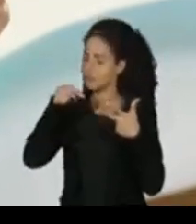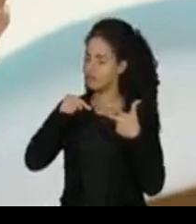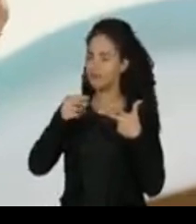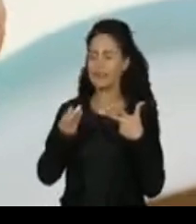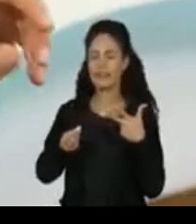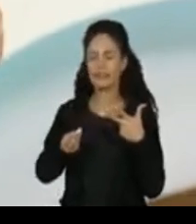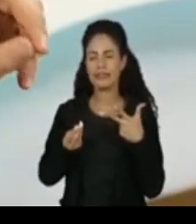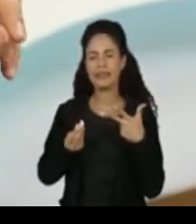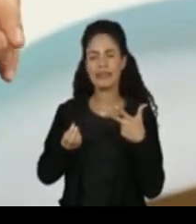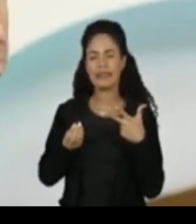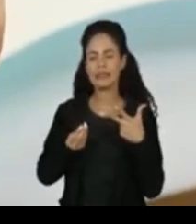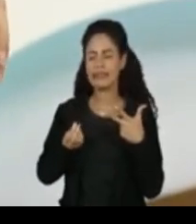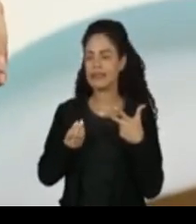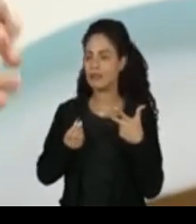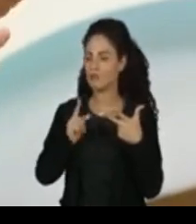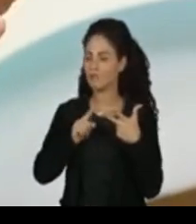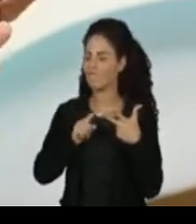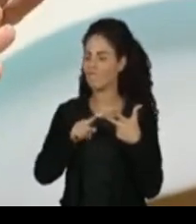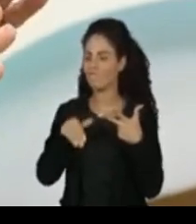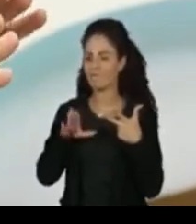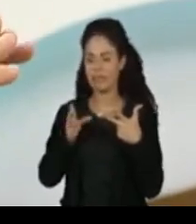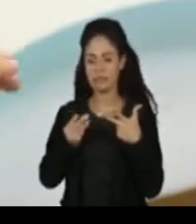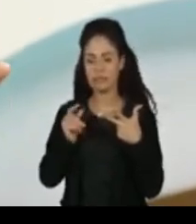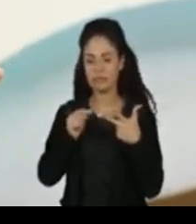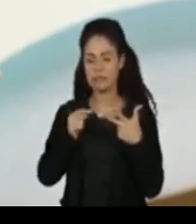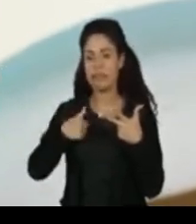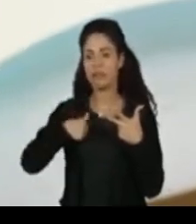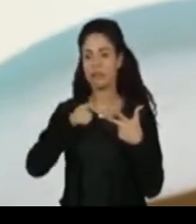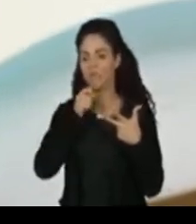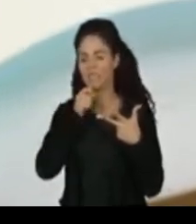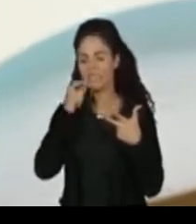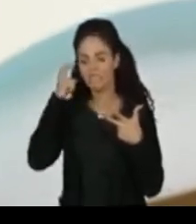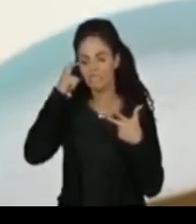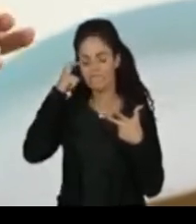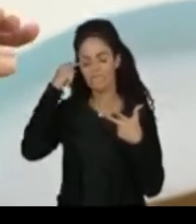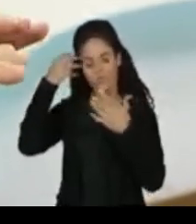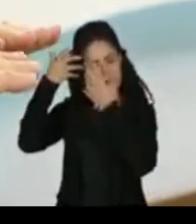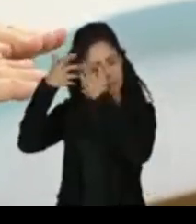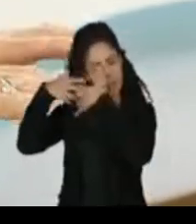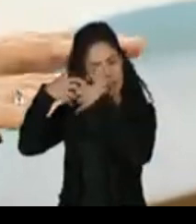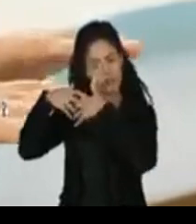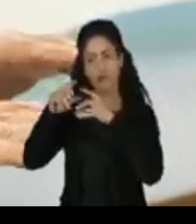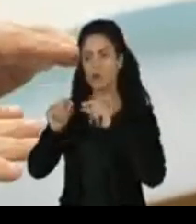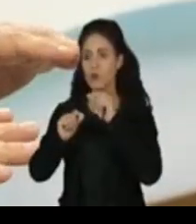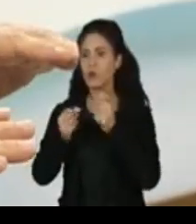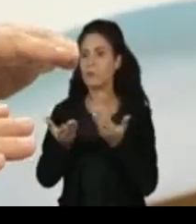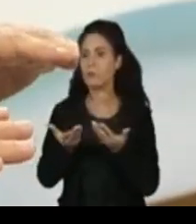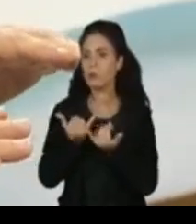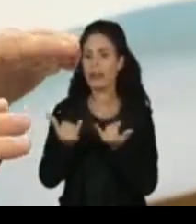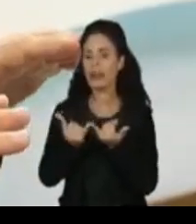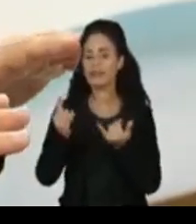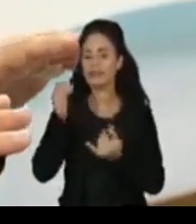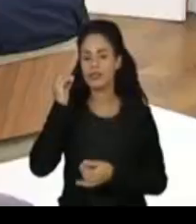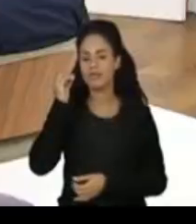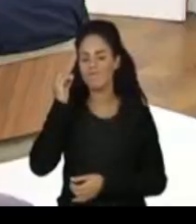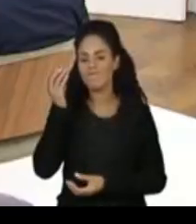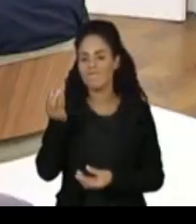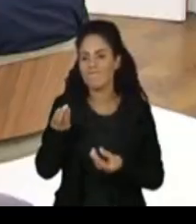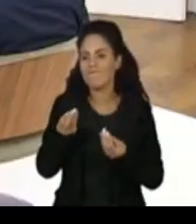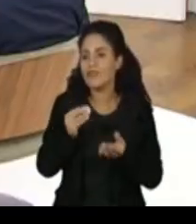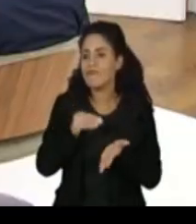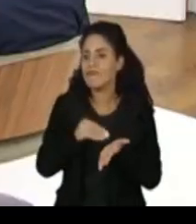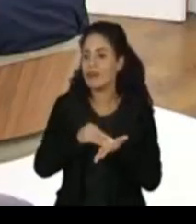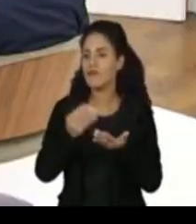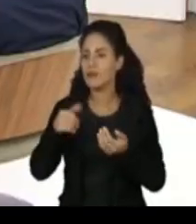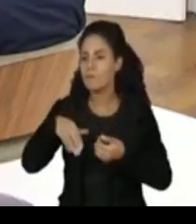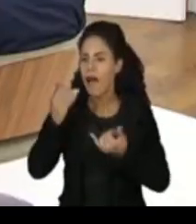delicado e a razão pela qual eu ainda acho que não há amadurecimento para pautar é